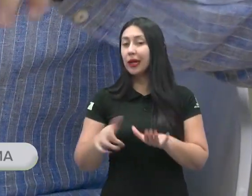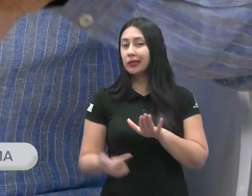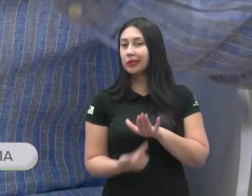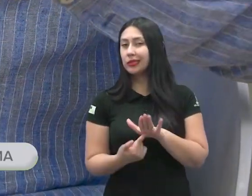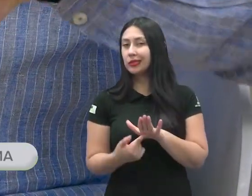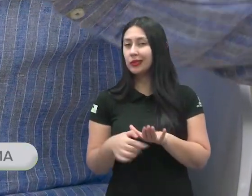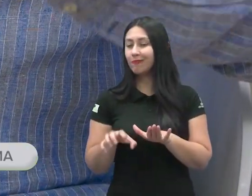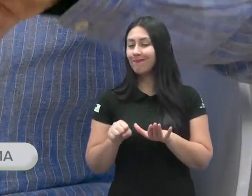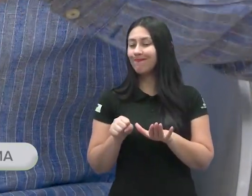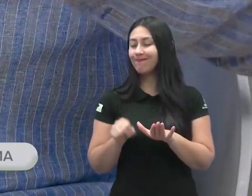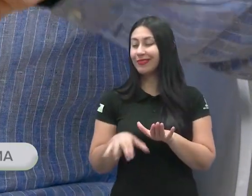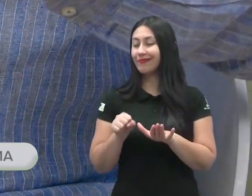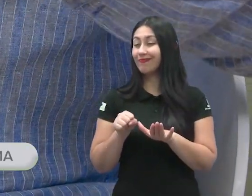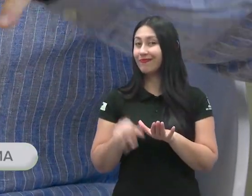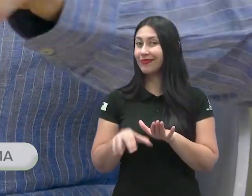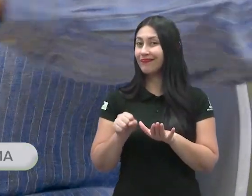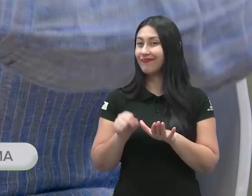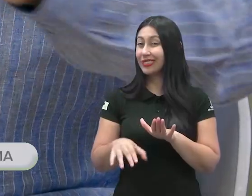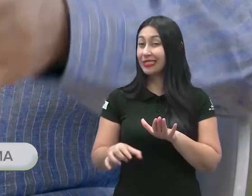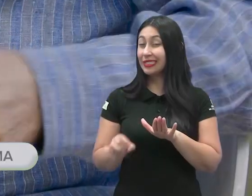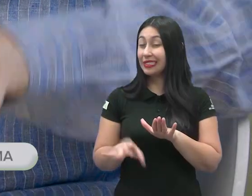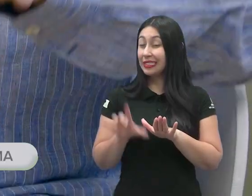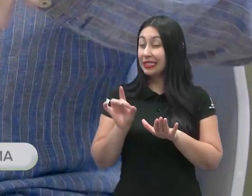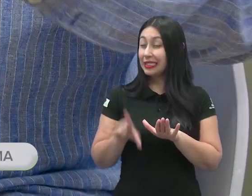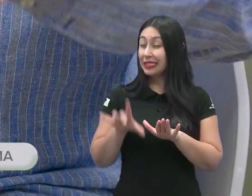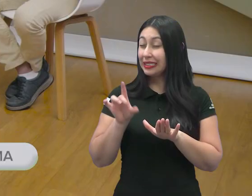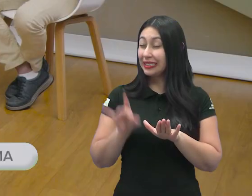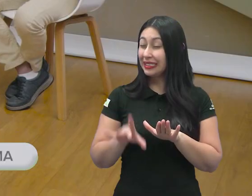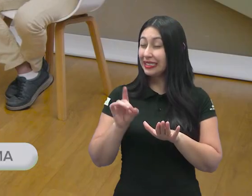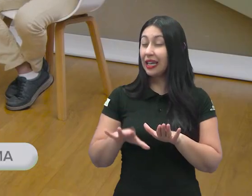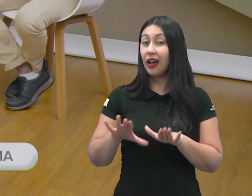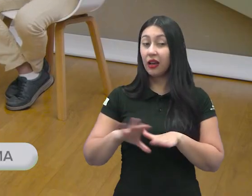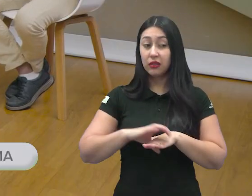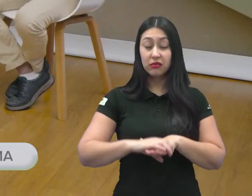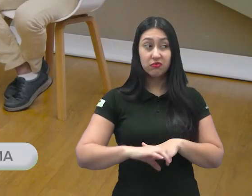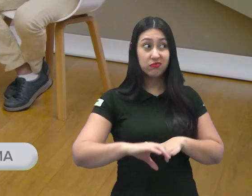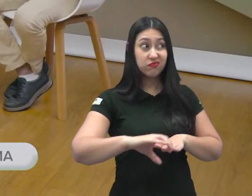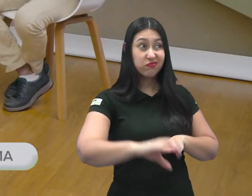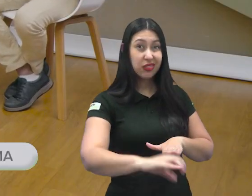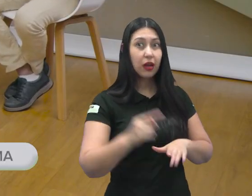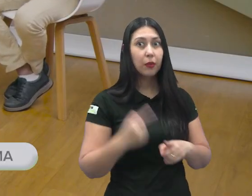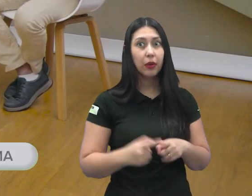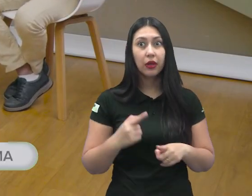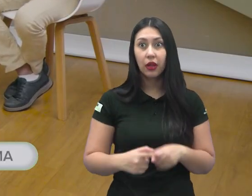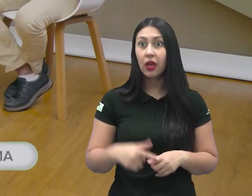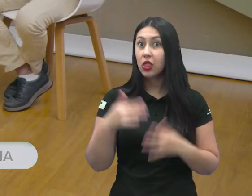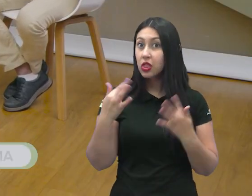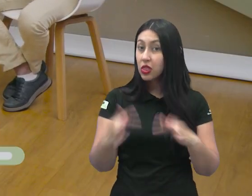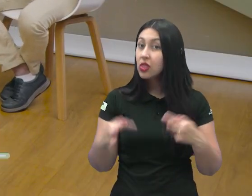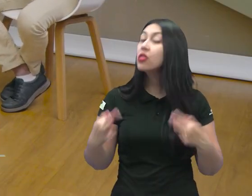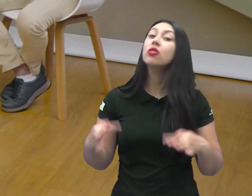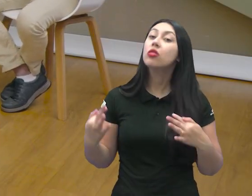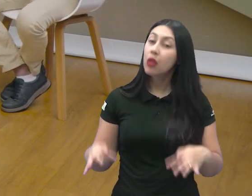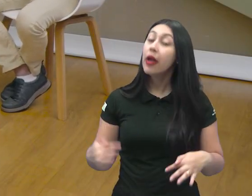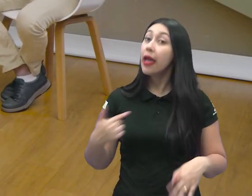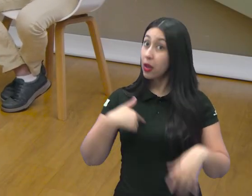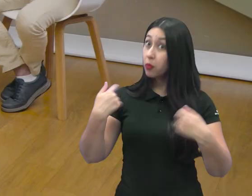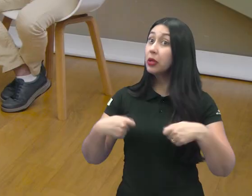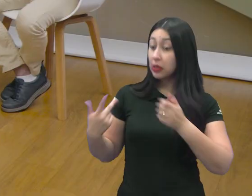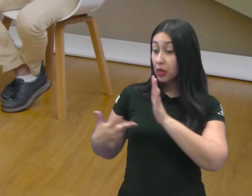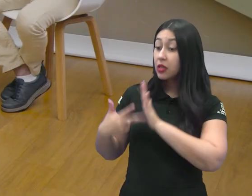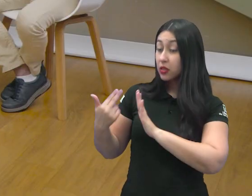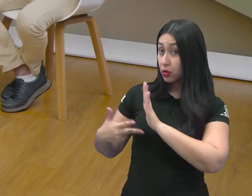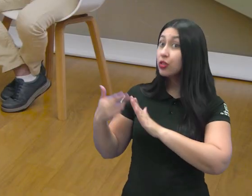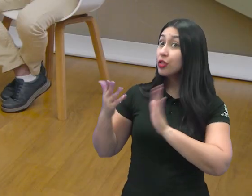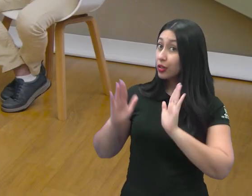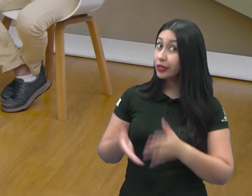começa a pulsar. Você tem que tirar o sapato, mexer o dedo, senão você não aguenta. Eu tive neuroma de Morton, tive que operar. Olha só, tá vendo, gente?